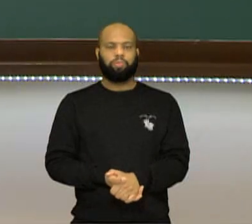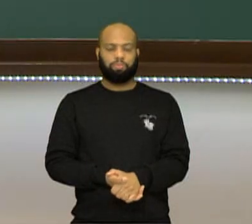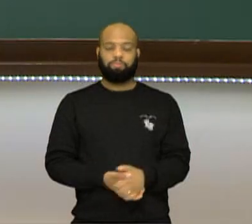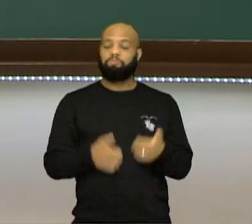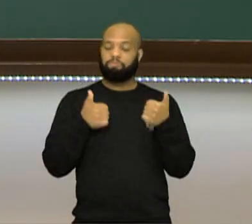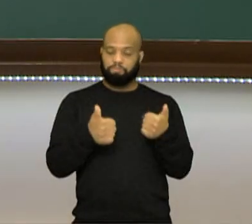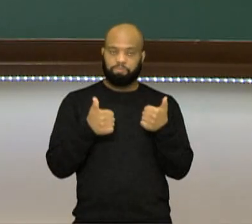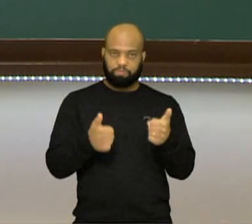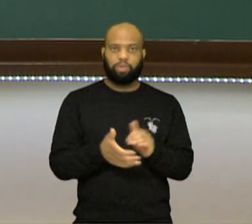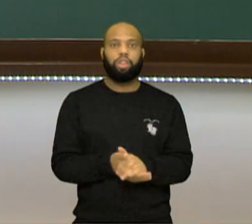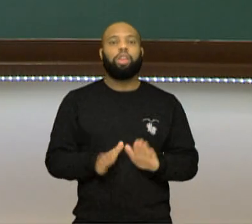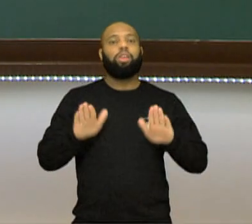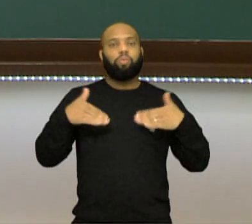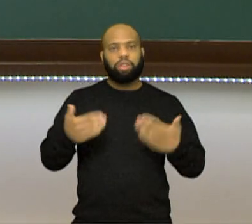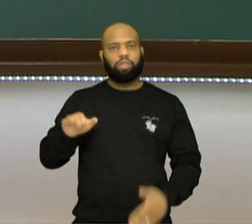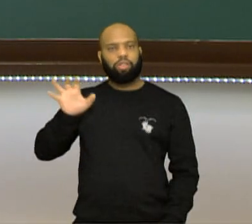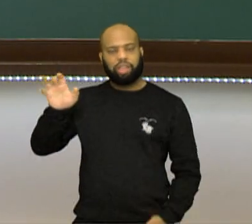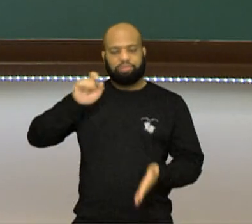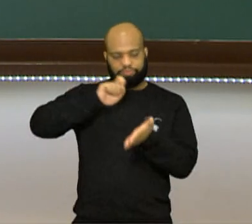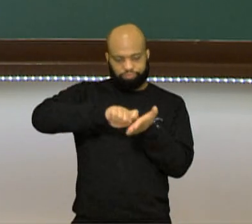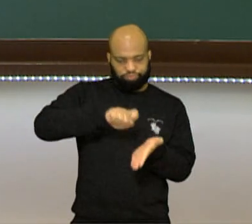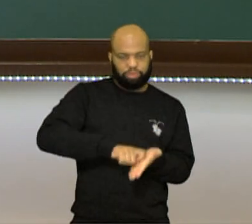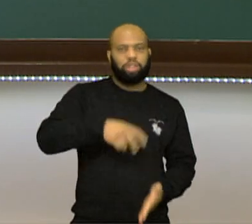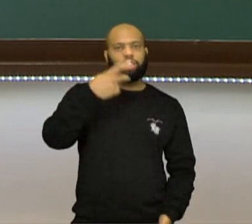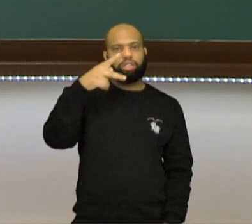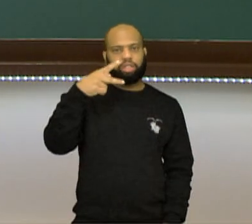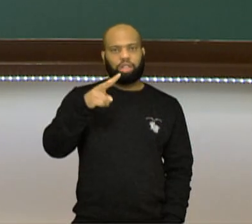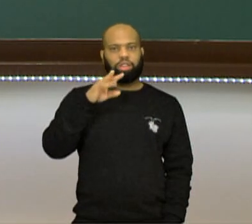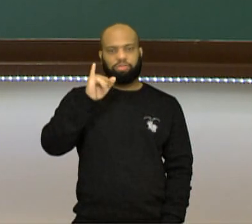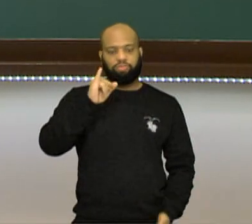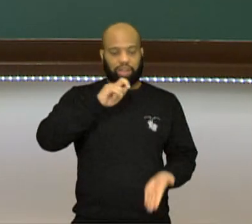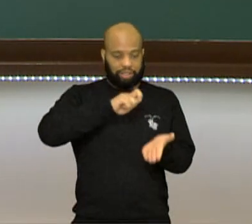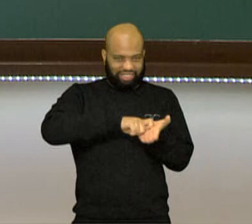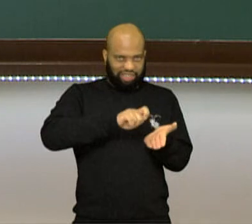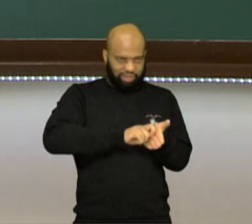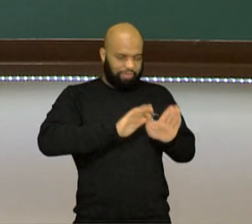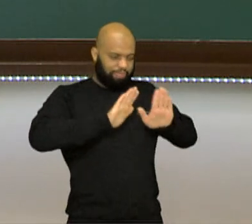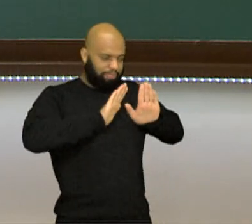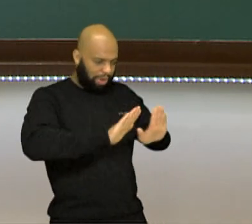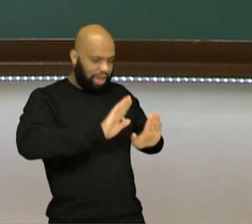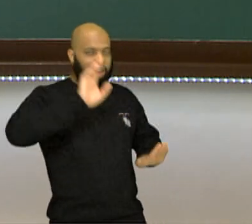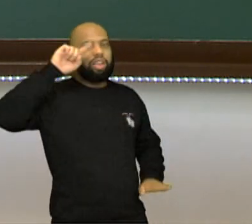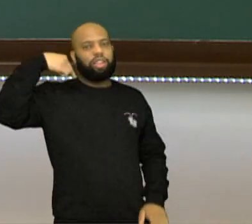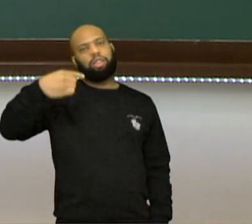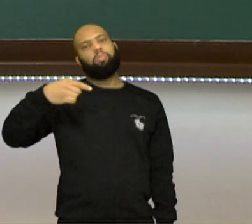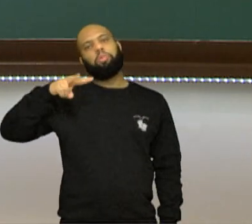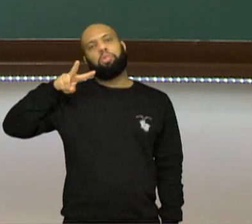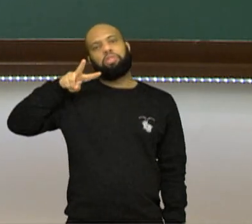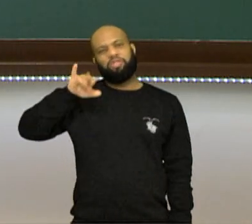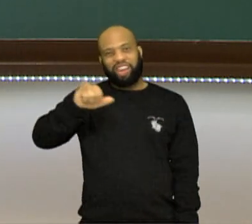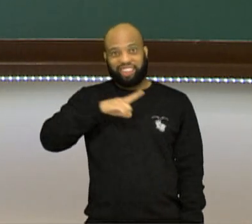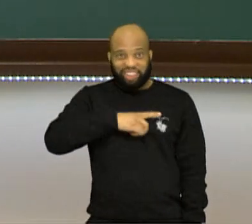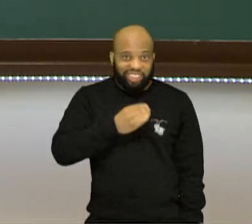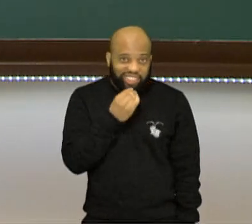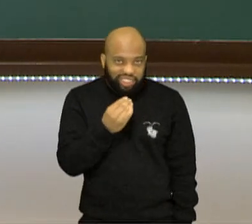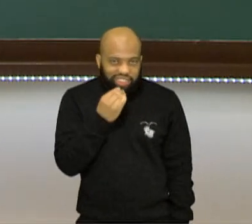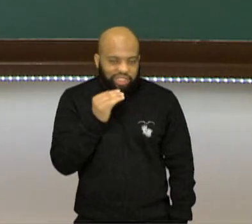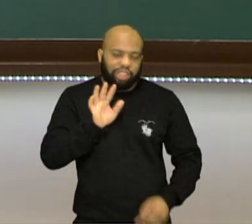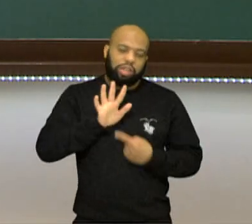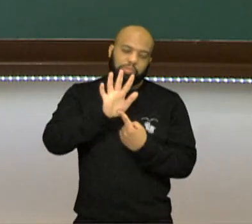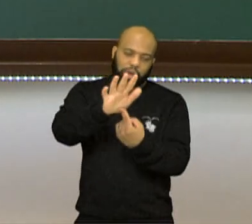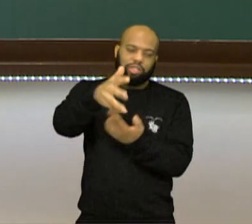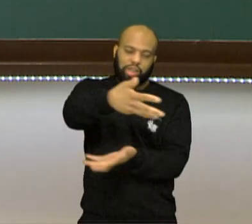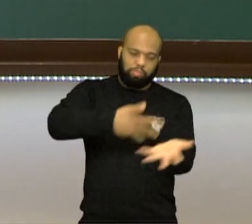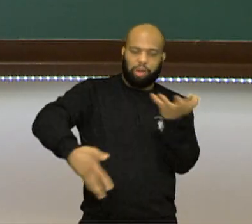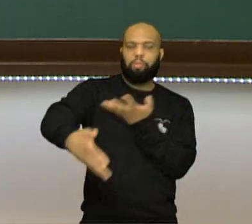Muito bem, pessoal. Então essas as suas anotações você vai deixar aí separadinho, né? Para depois, primeira oportunidade que tiver,